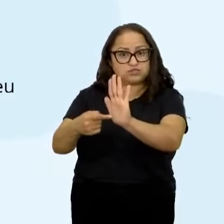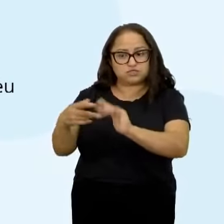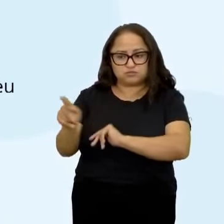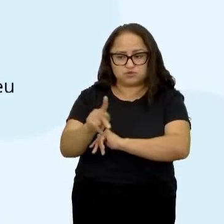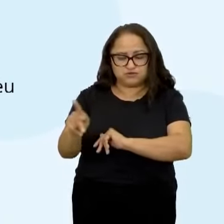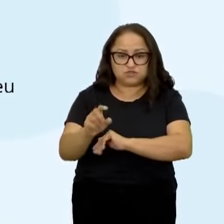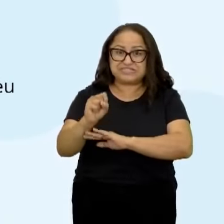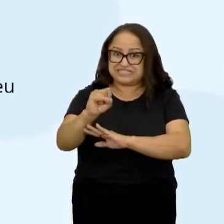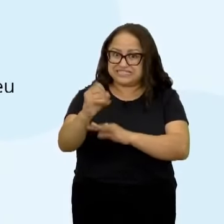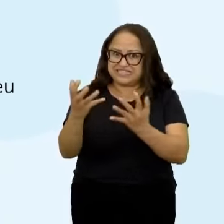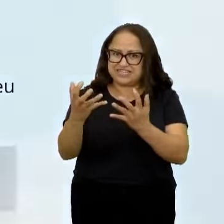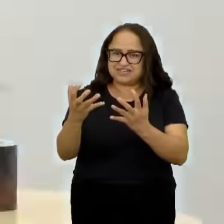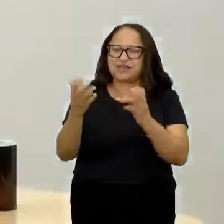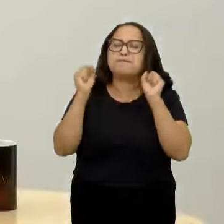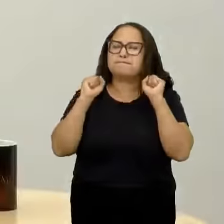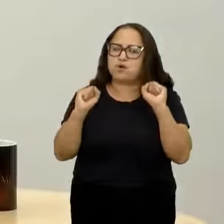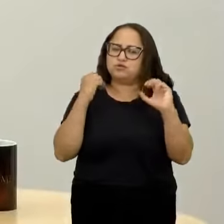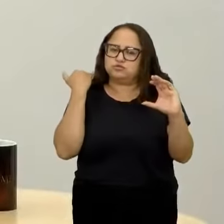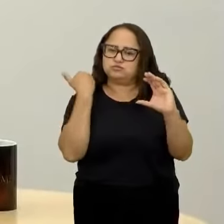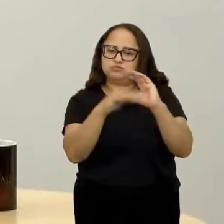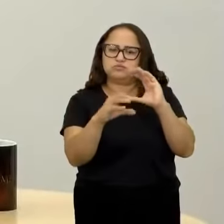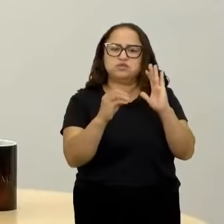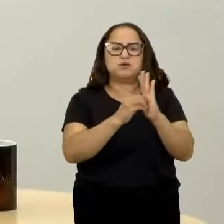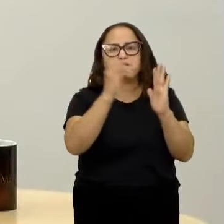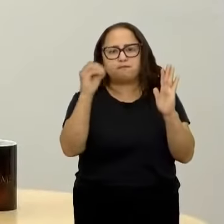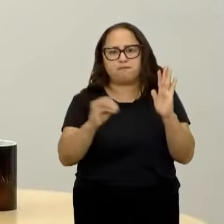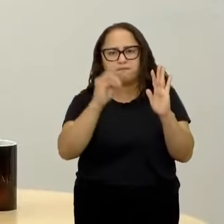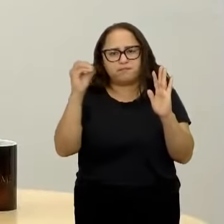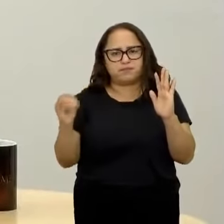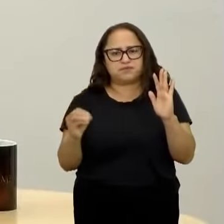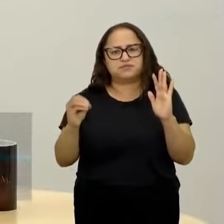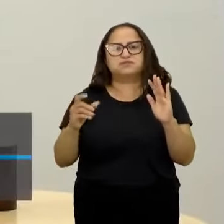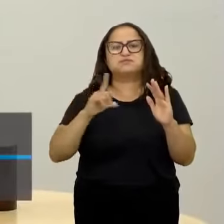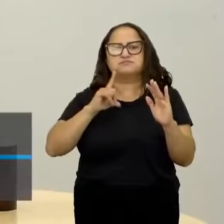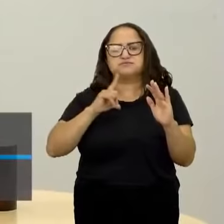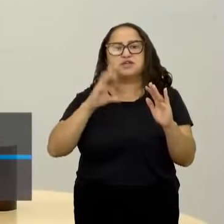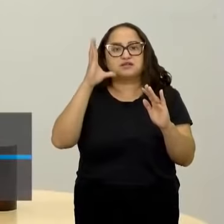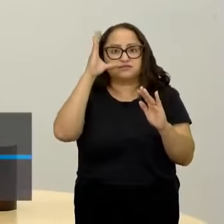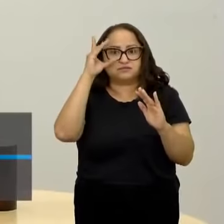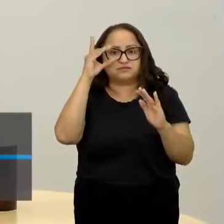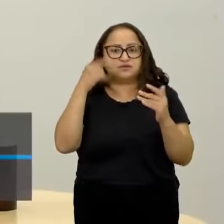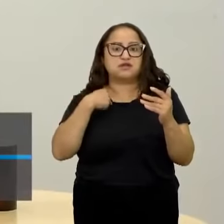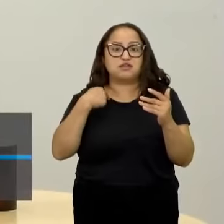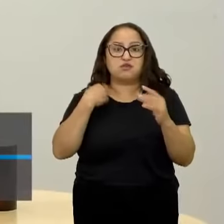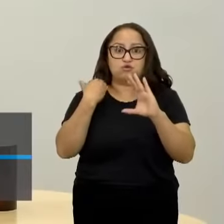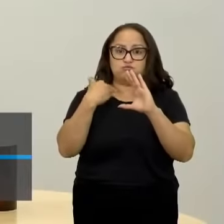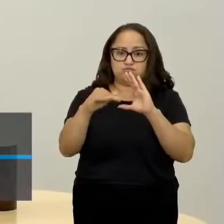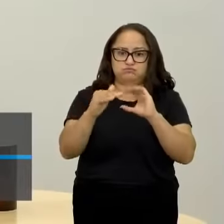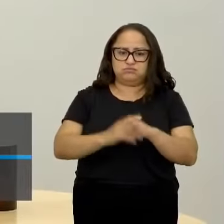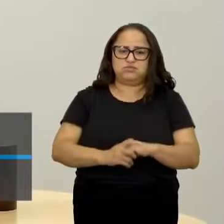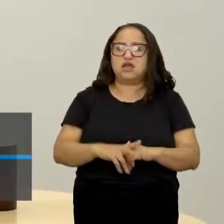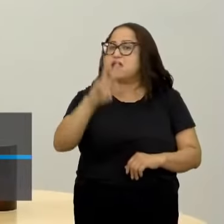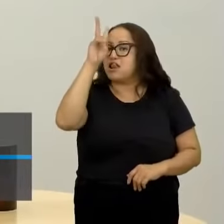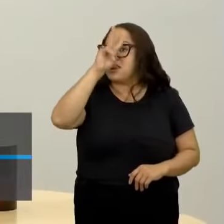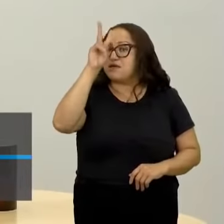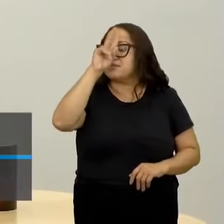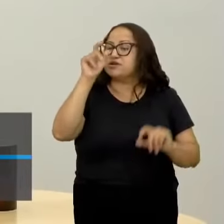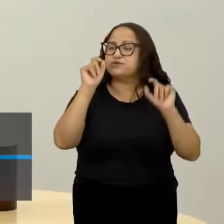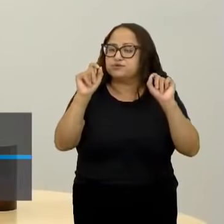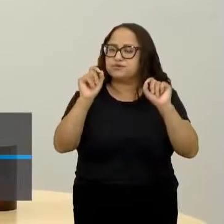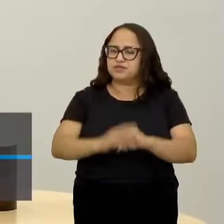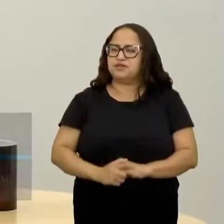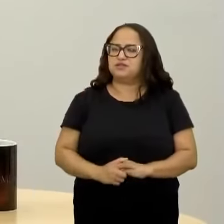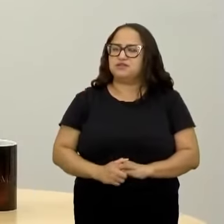professora se quiser mande para mim no arroba Prof. Mauro Farias no Instagram e eu divulgo aqui só lembrando aí